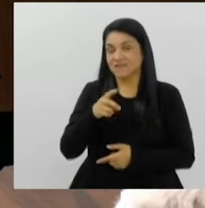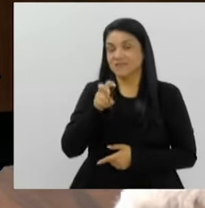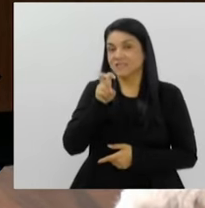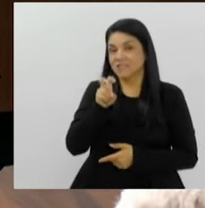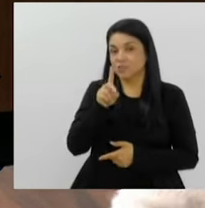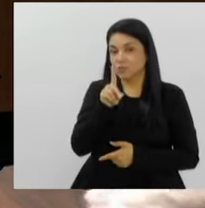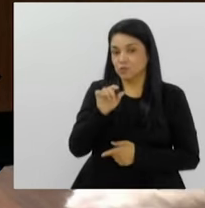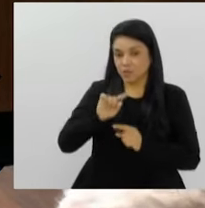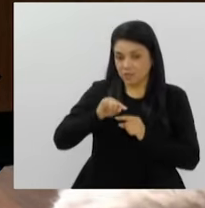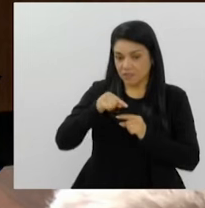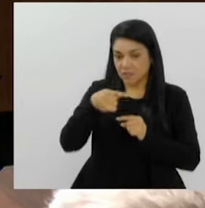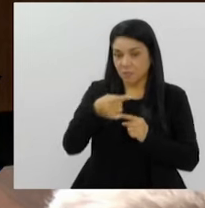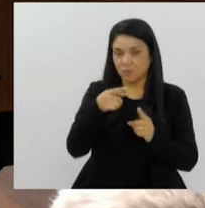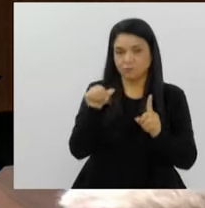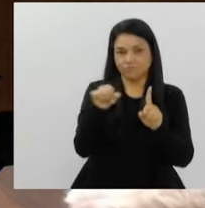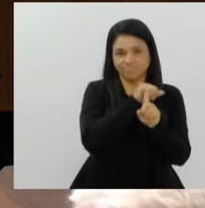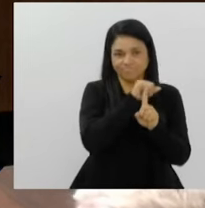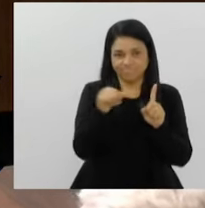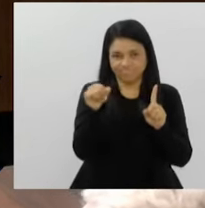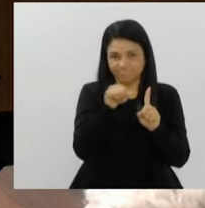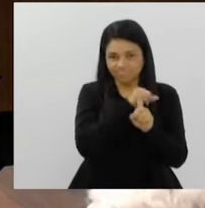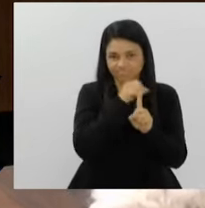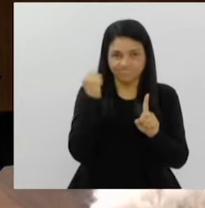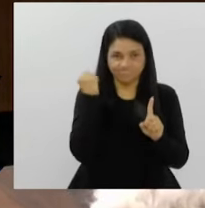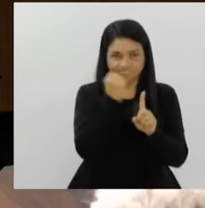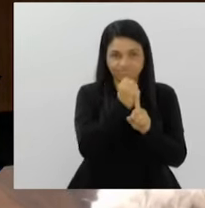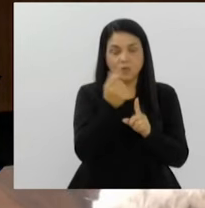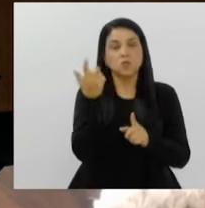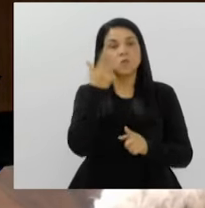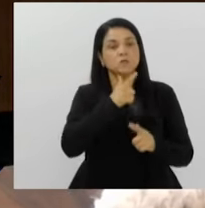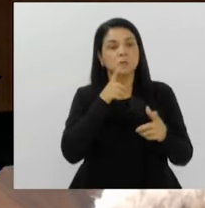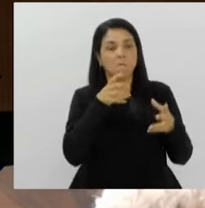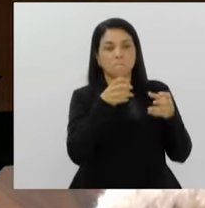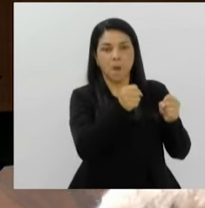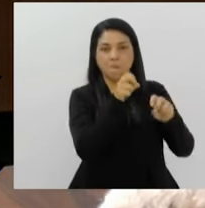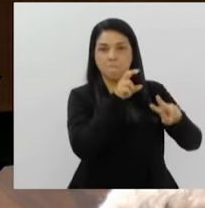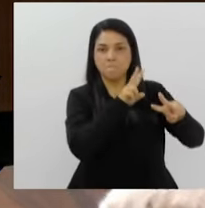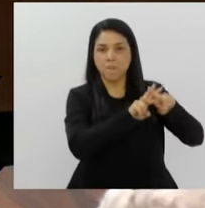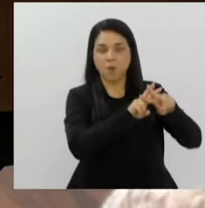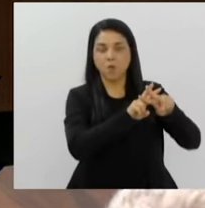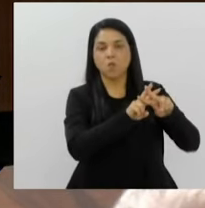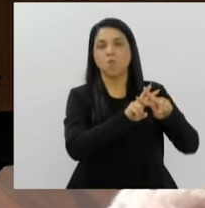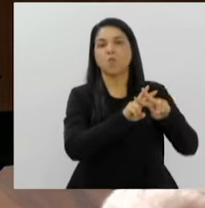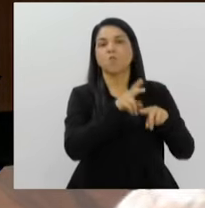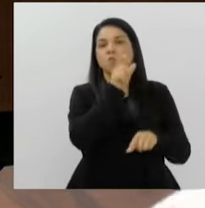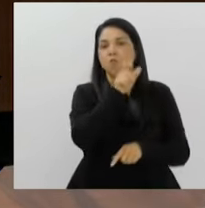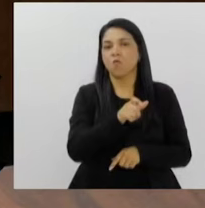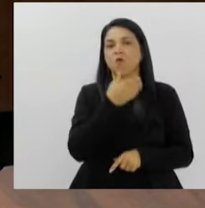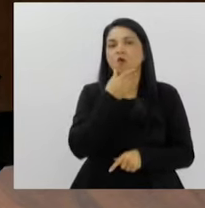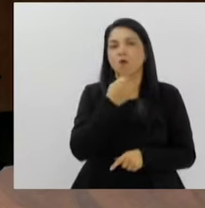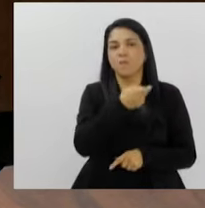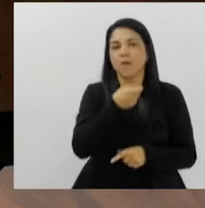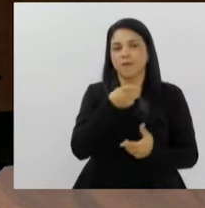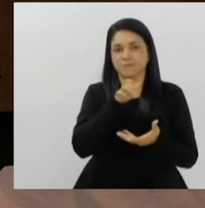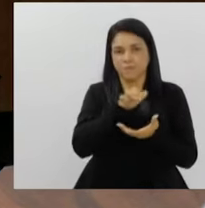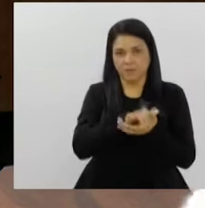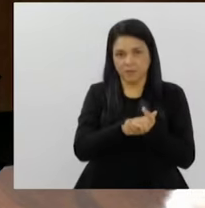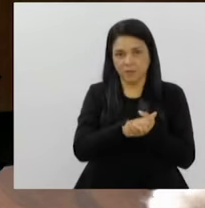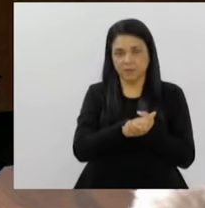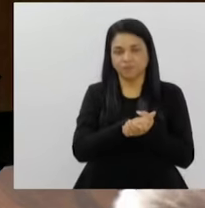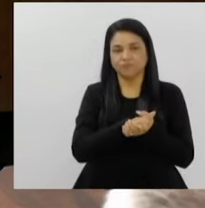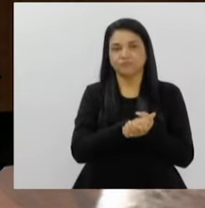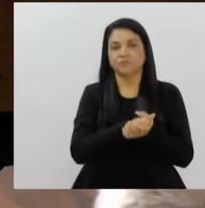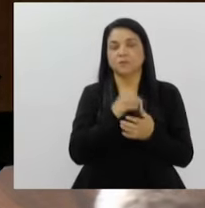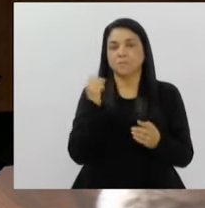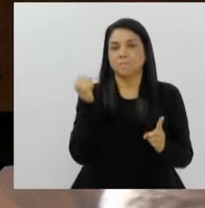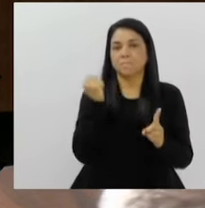terrível feminicídio, prendeu o principal suspeito de ter vitimado a Williana Chaves Barbosa,